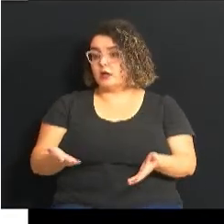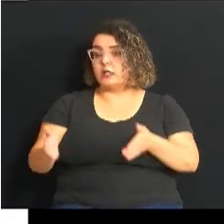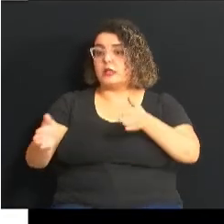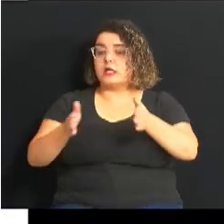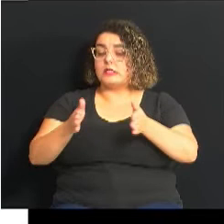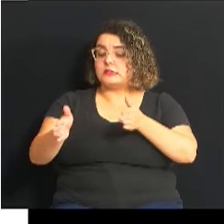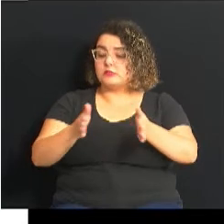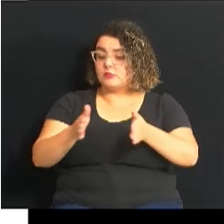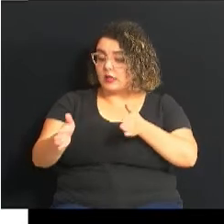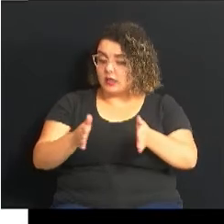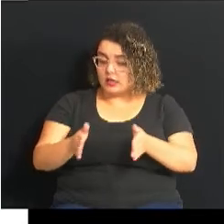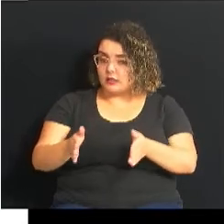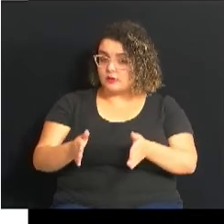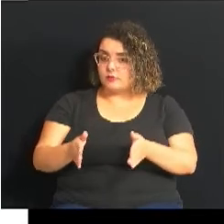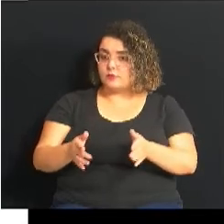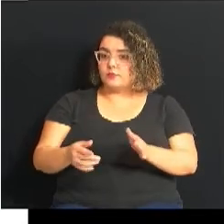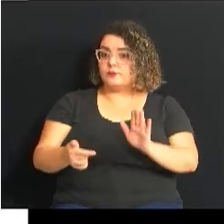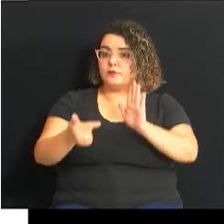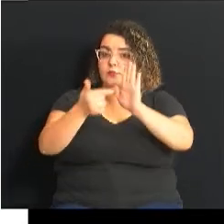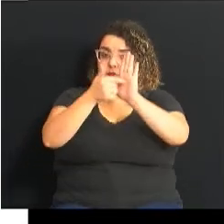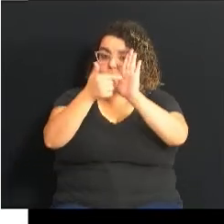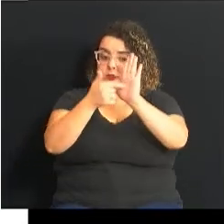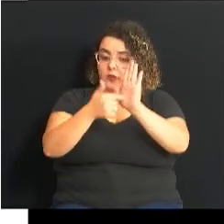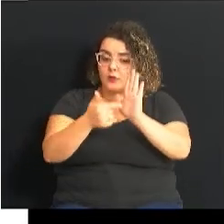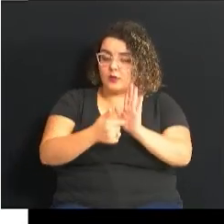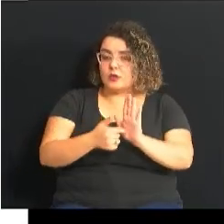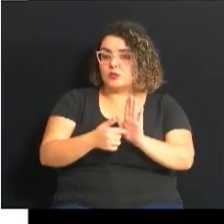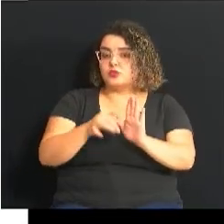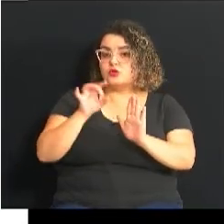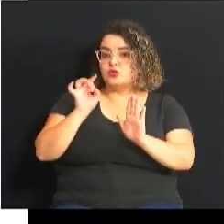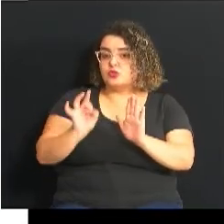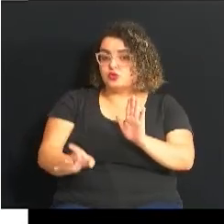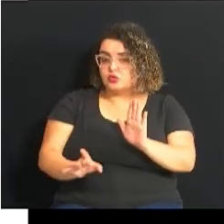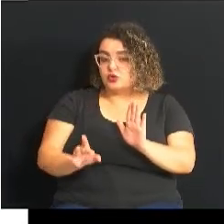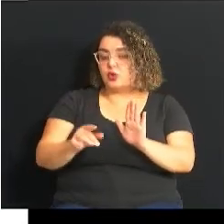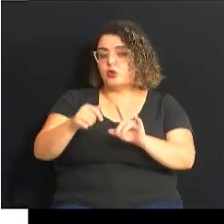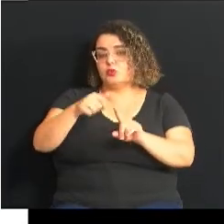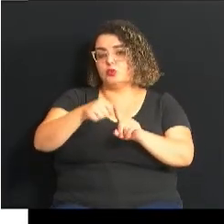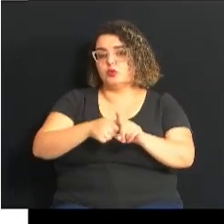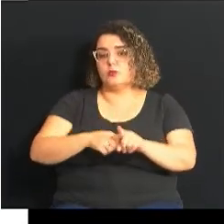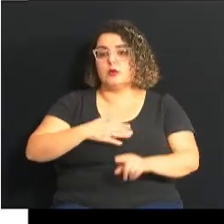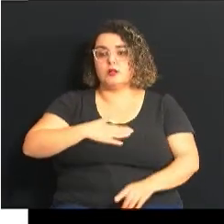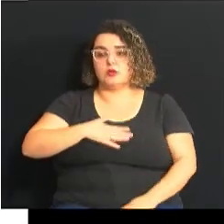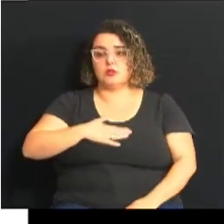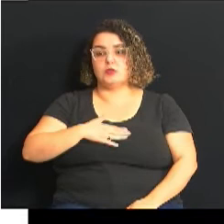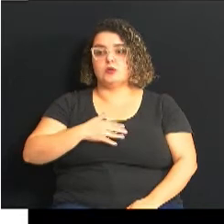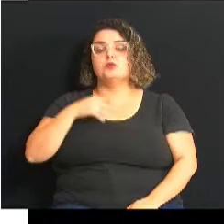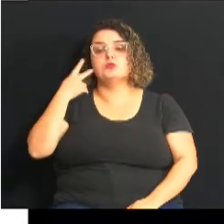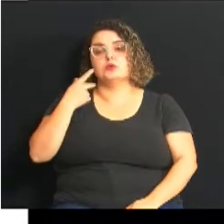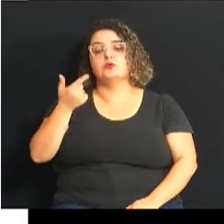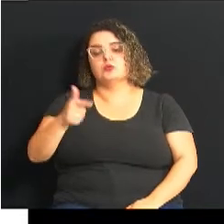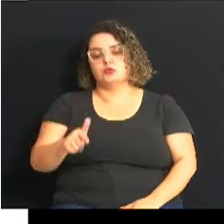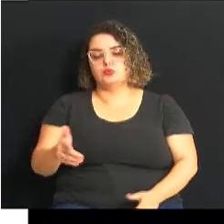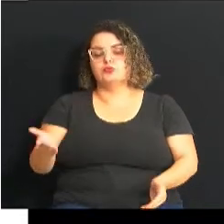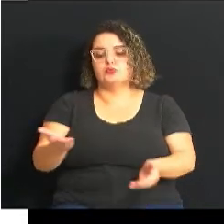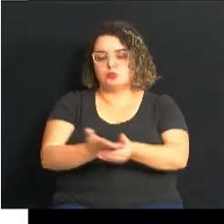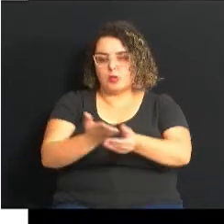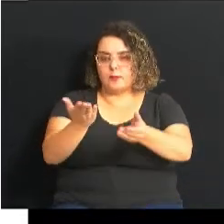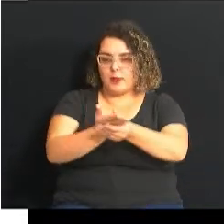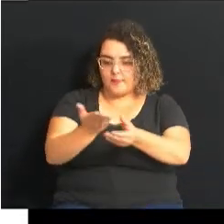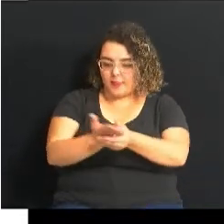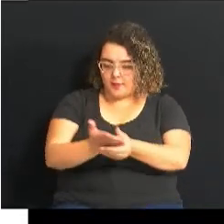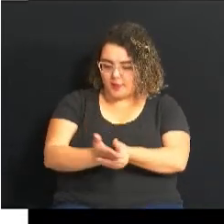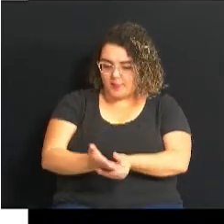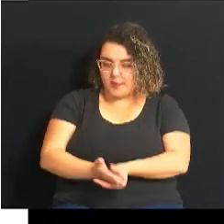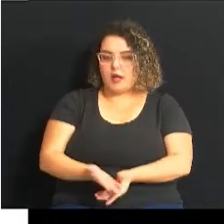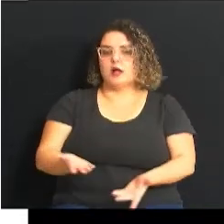período, eles vão aparecer só a partir de agosto. Os vereadores estão protocolando. Por quê? Porque nesse período, a gente lembra que o